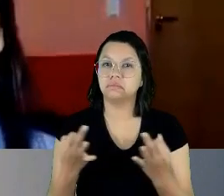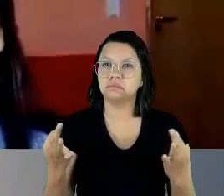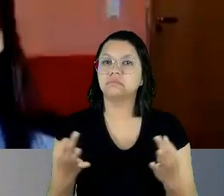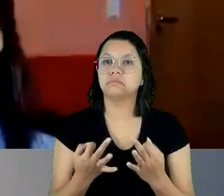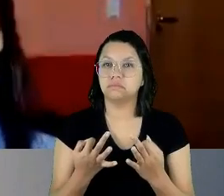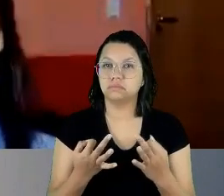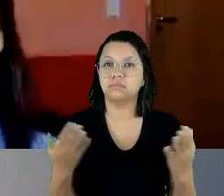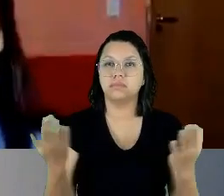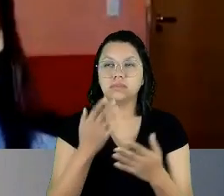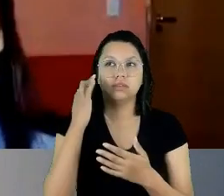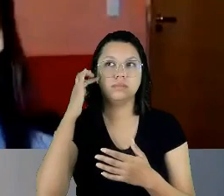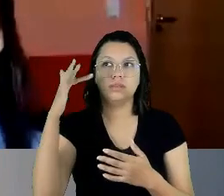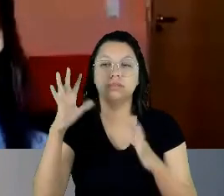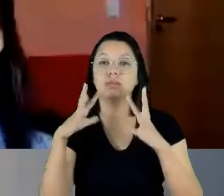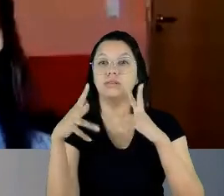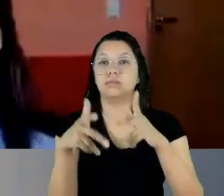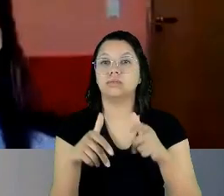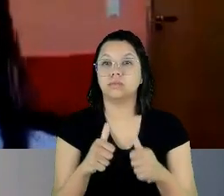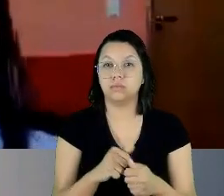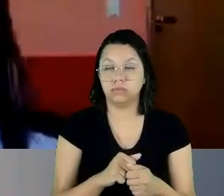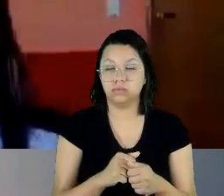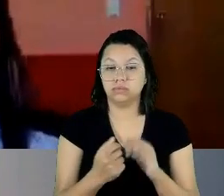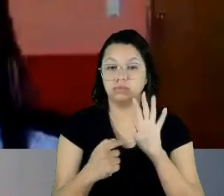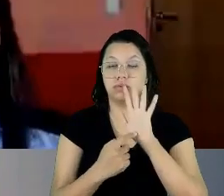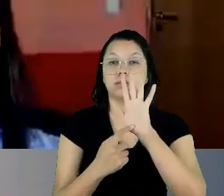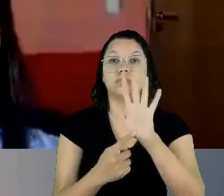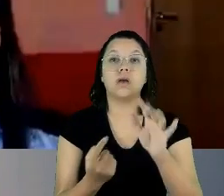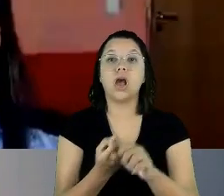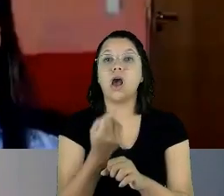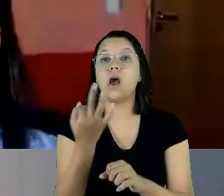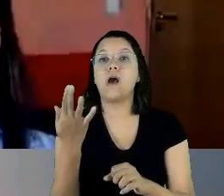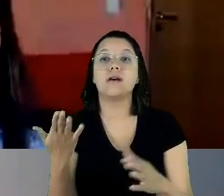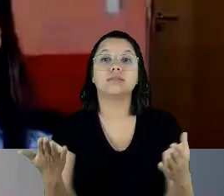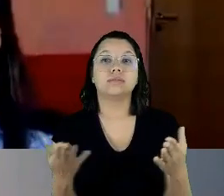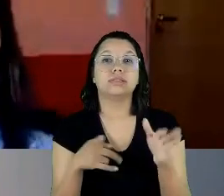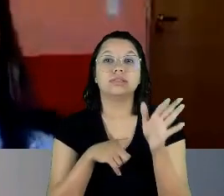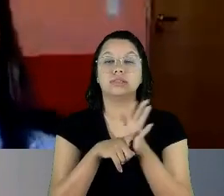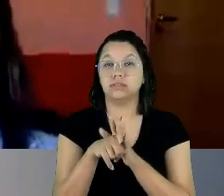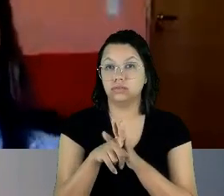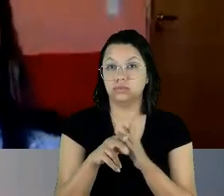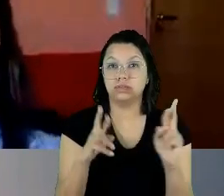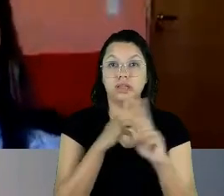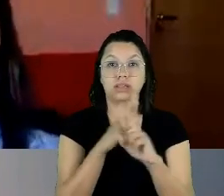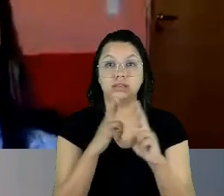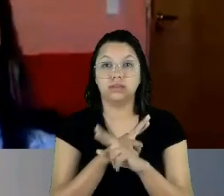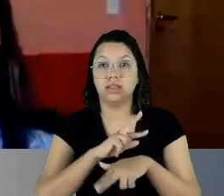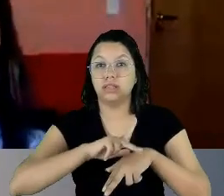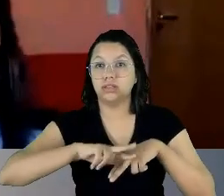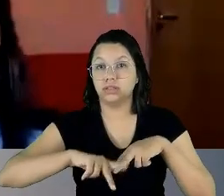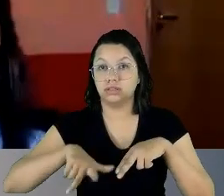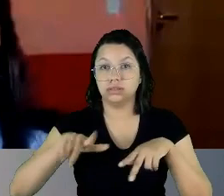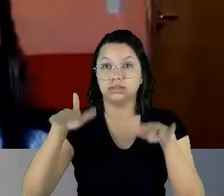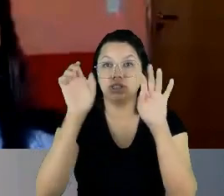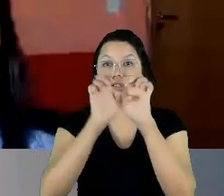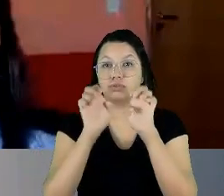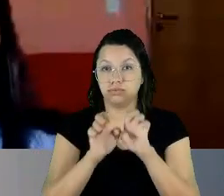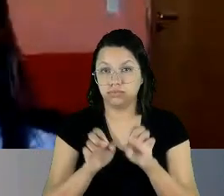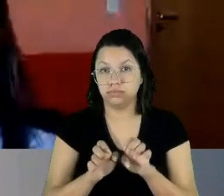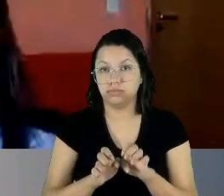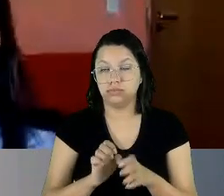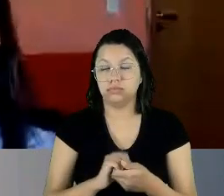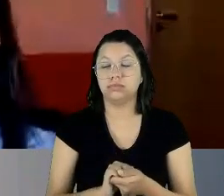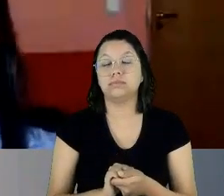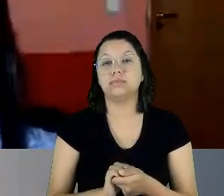Excelentes, né? Essas reflexões, todas elas nos mostram o quanto essas questões envolvendo os gêneros são estruturantes,